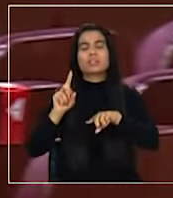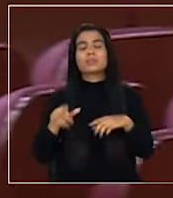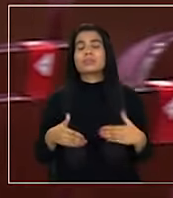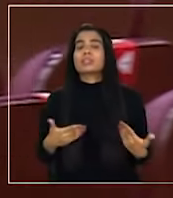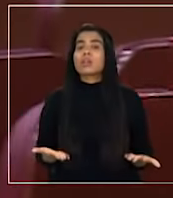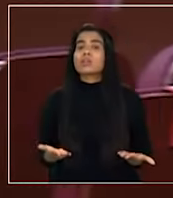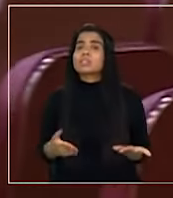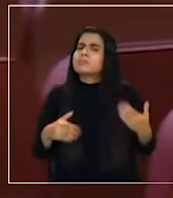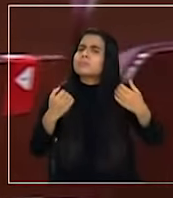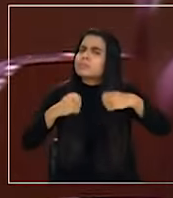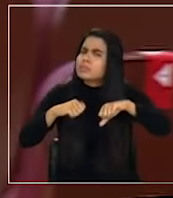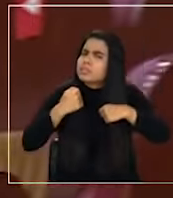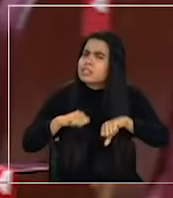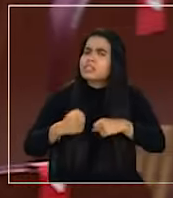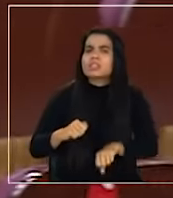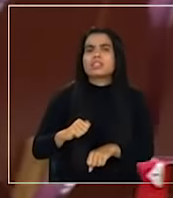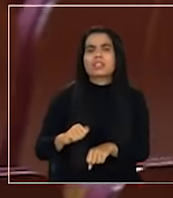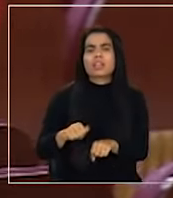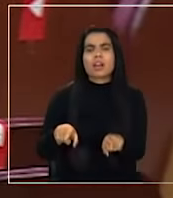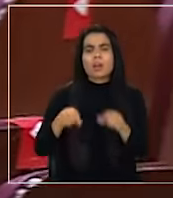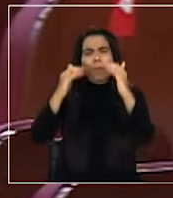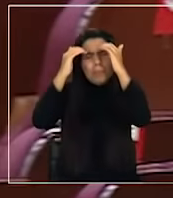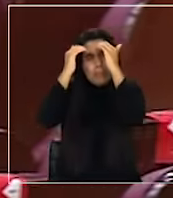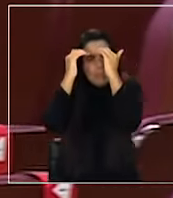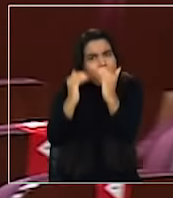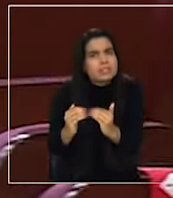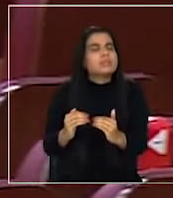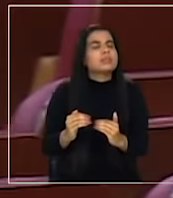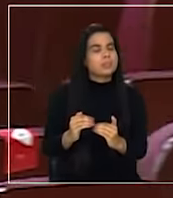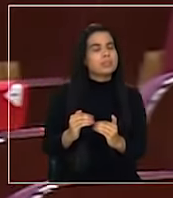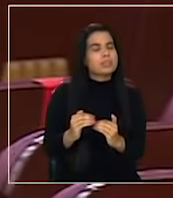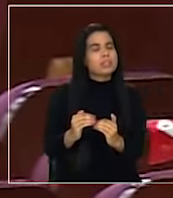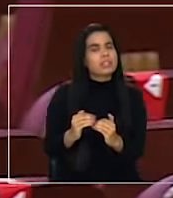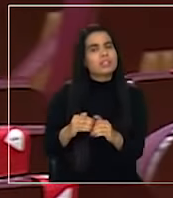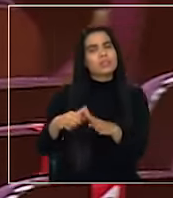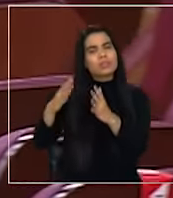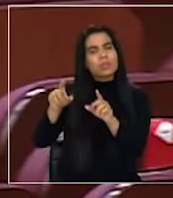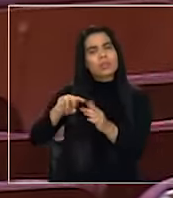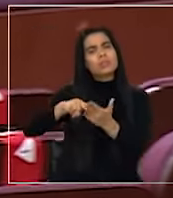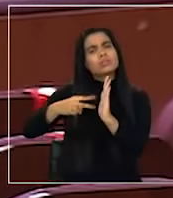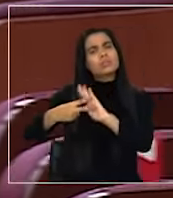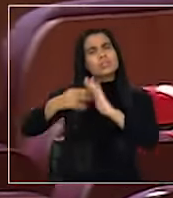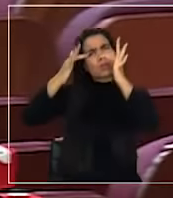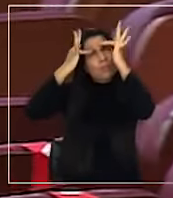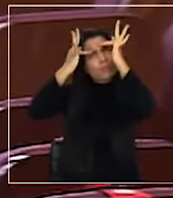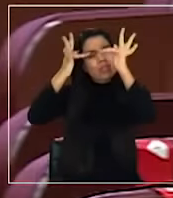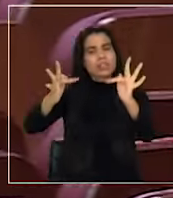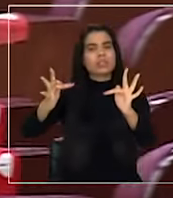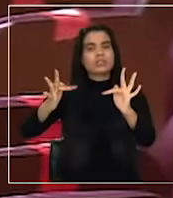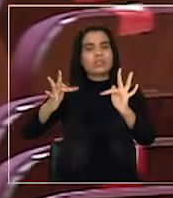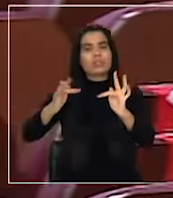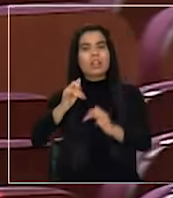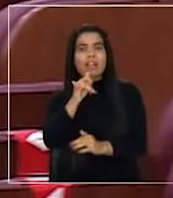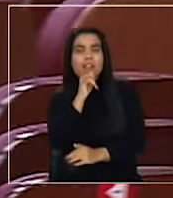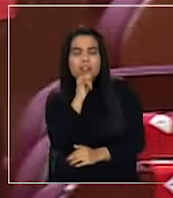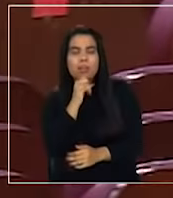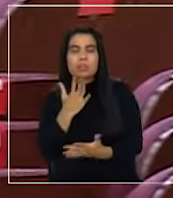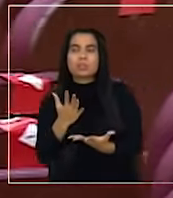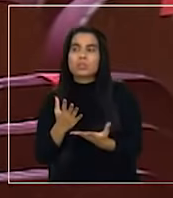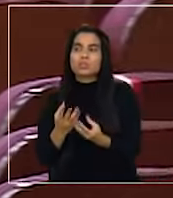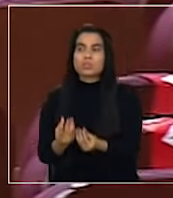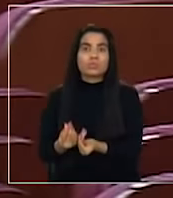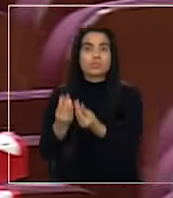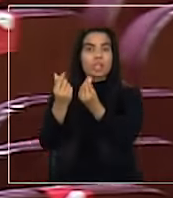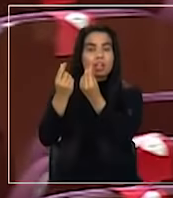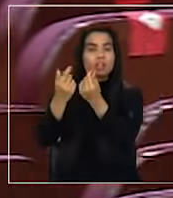precisa agir a sua obediência através da sua fidelidade. Tudo que você tem recebido, tudo